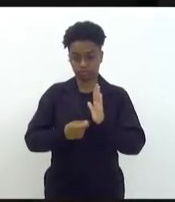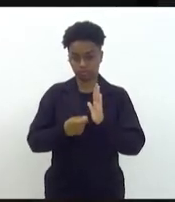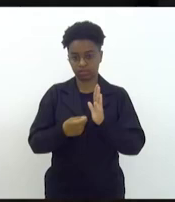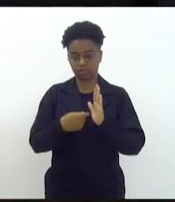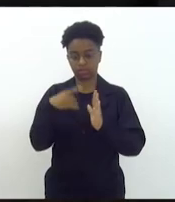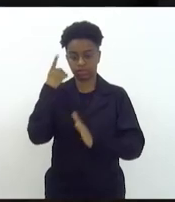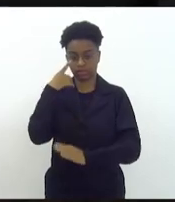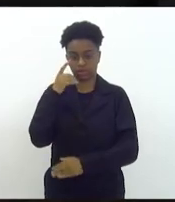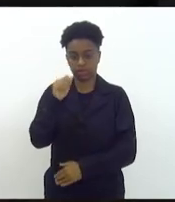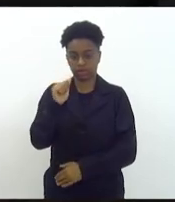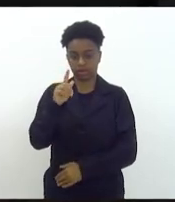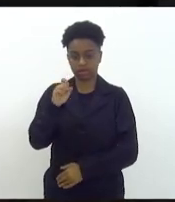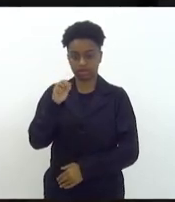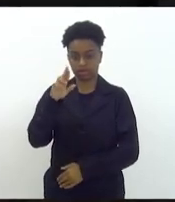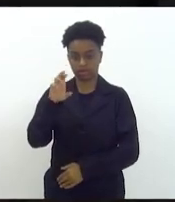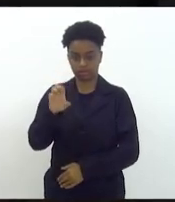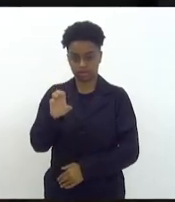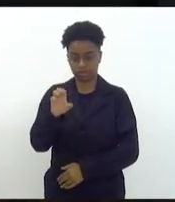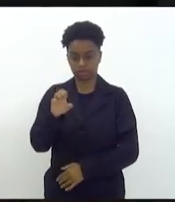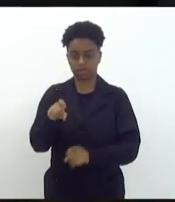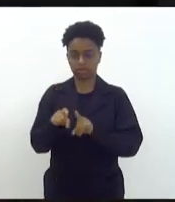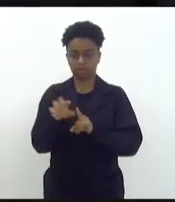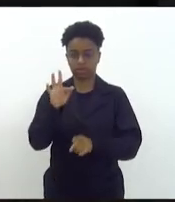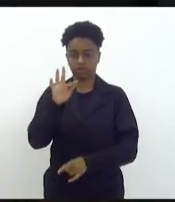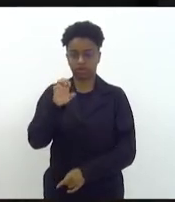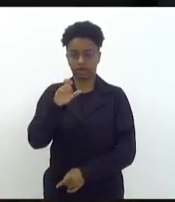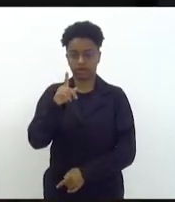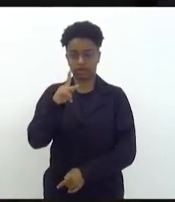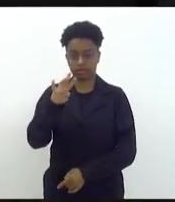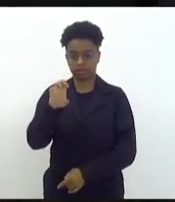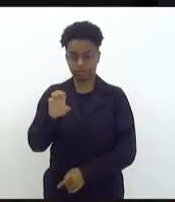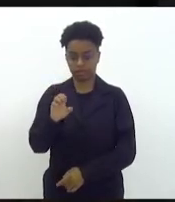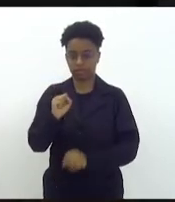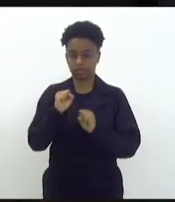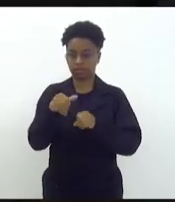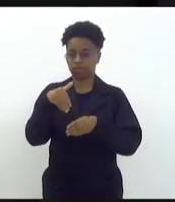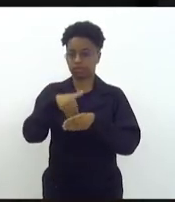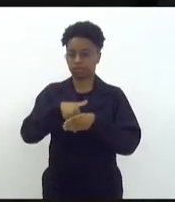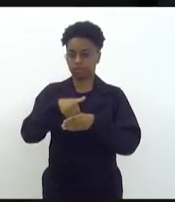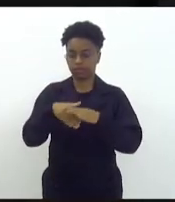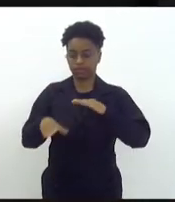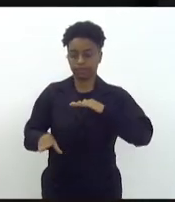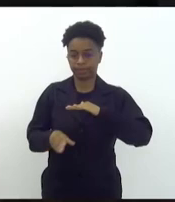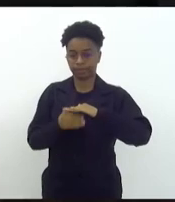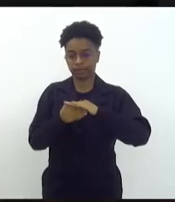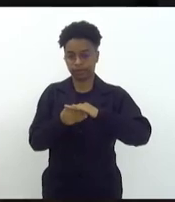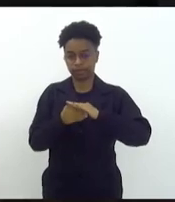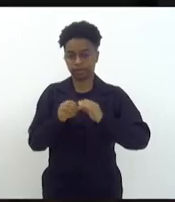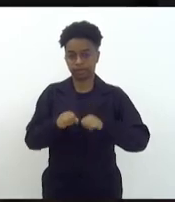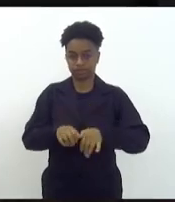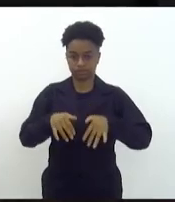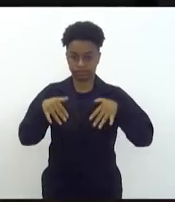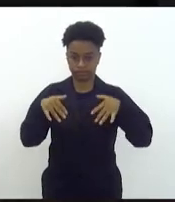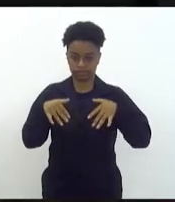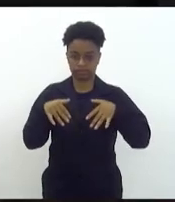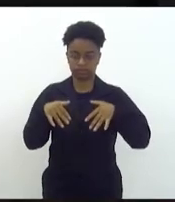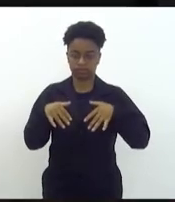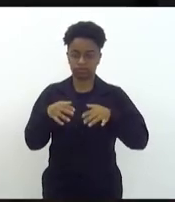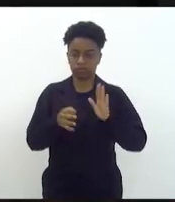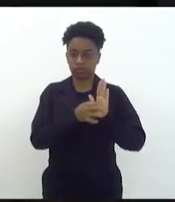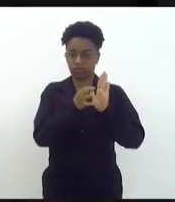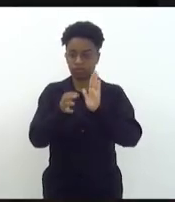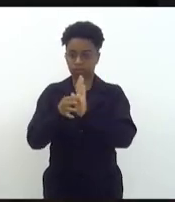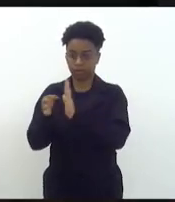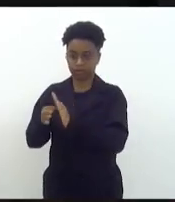deputados Alexandre knock e Felipe Soares em votação às emendas de plenário com os